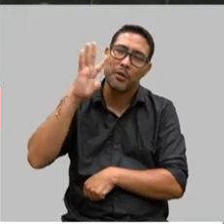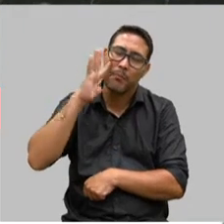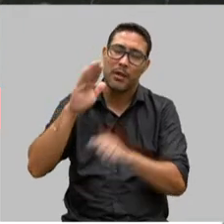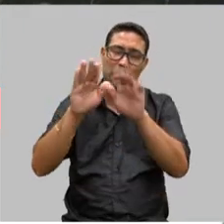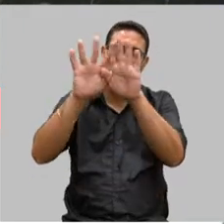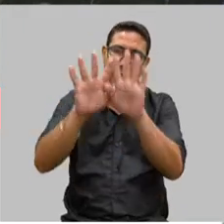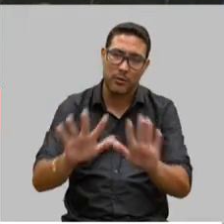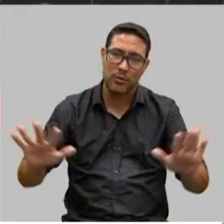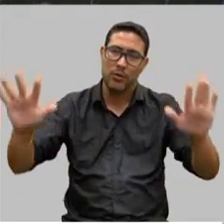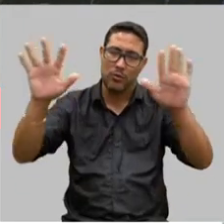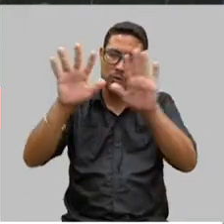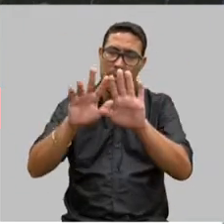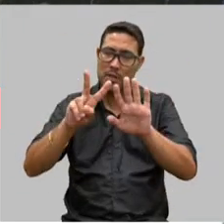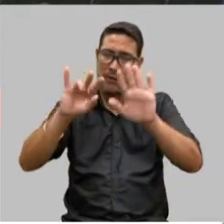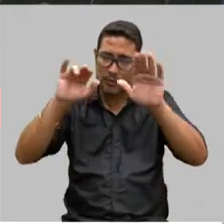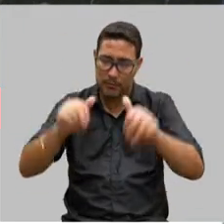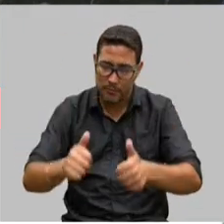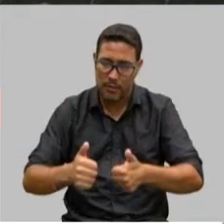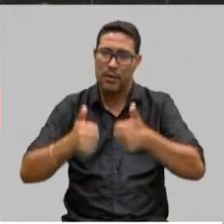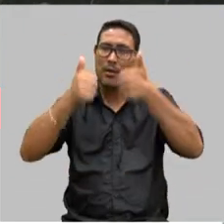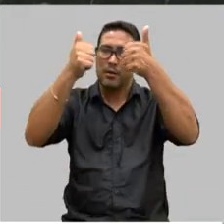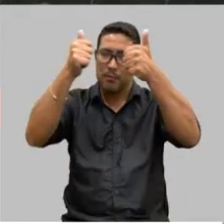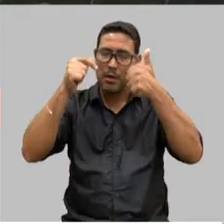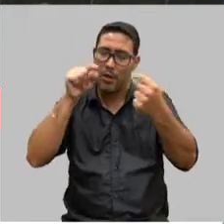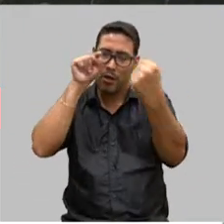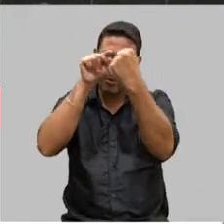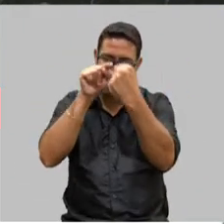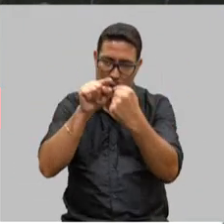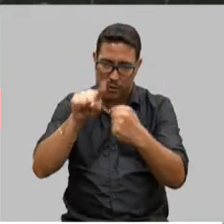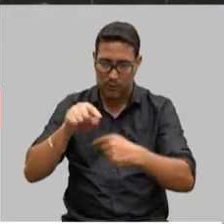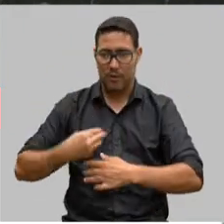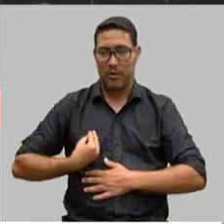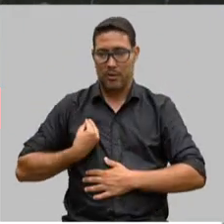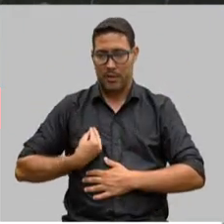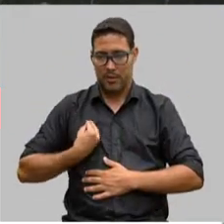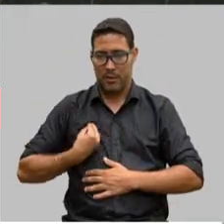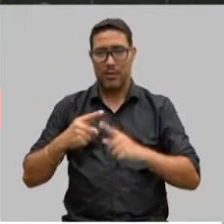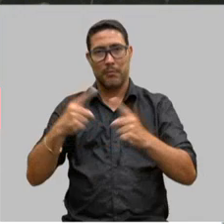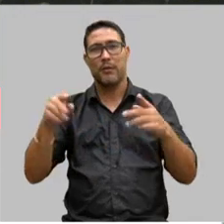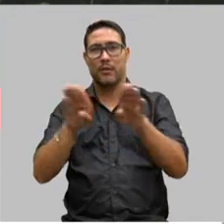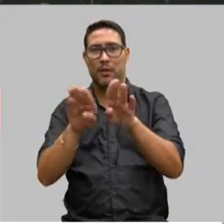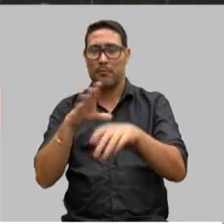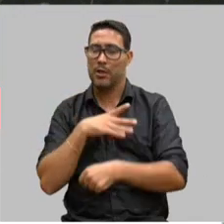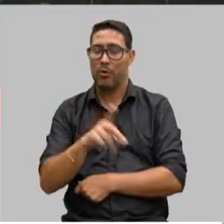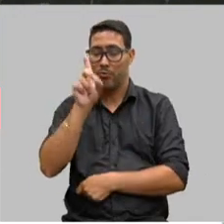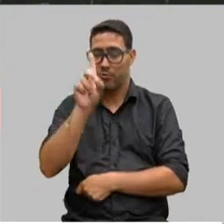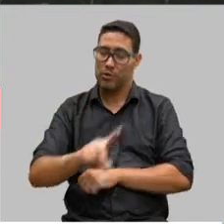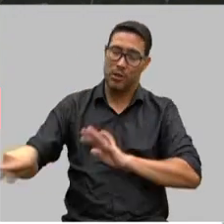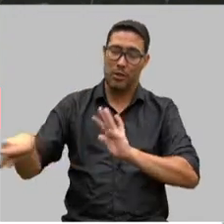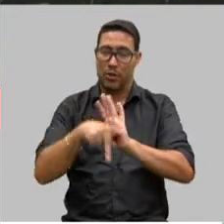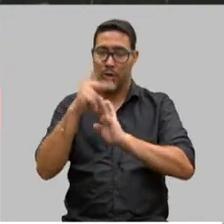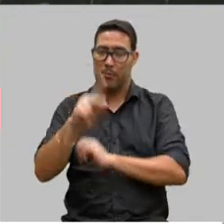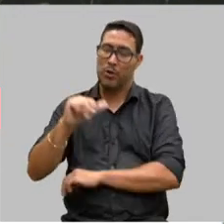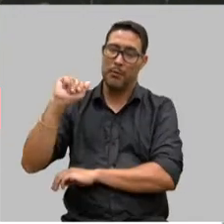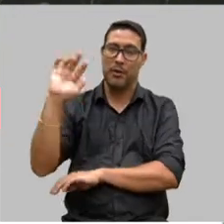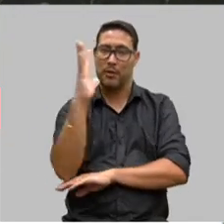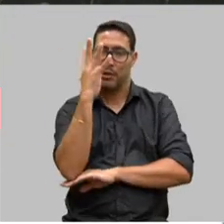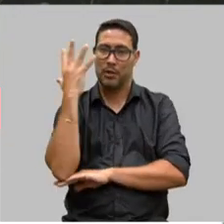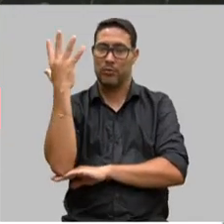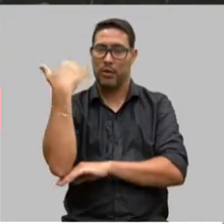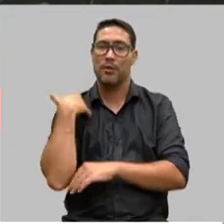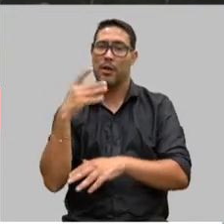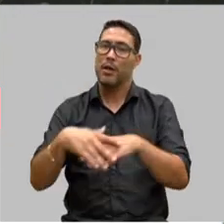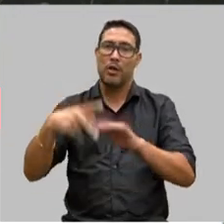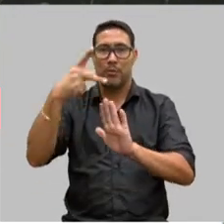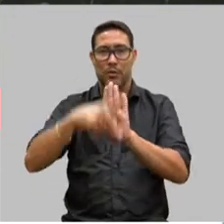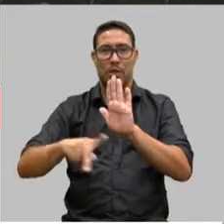realmente compatível com a nossa presença, mas, principalmente, com o direito à natureza, que é um projeto de lei que está nessa casa meu há